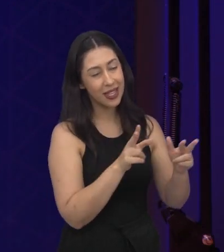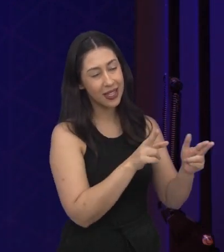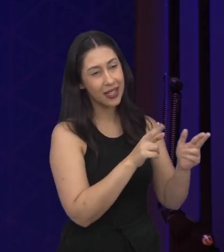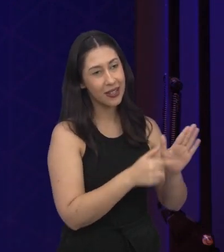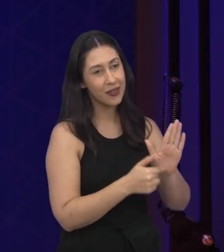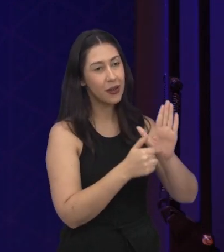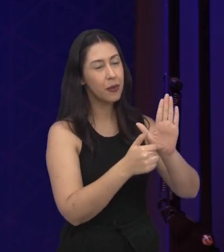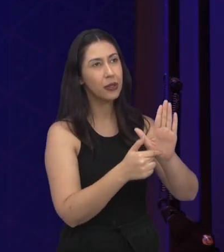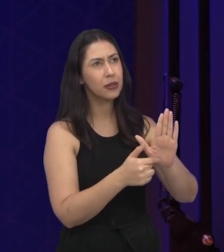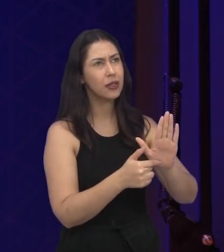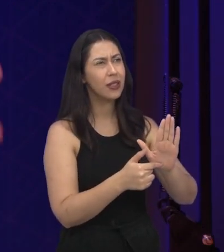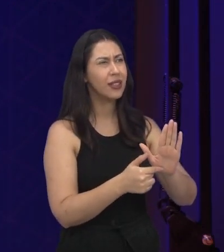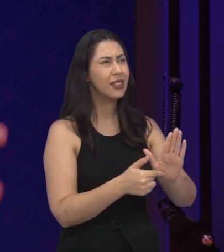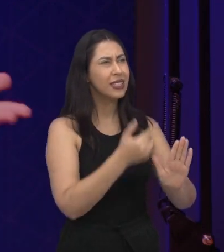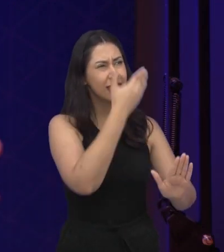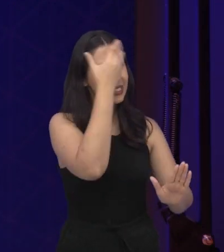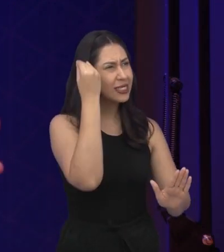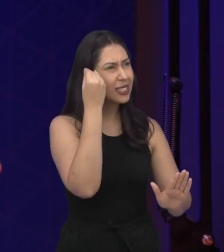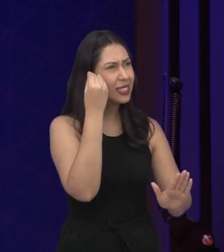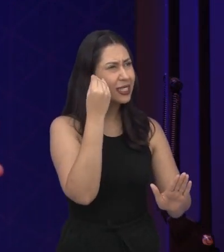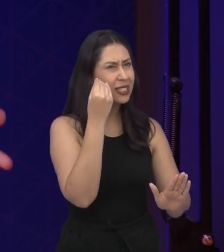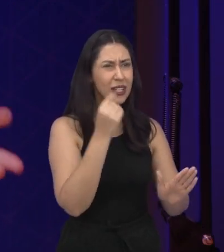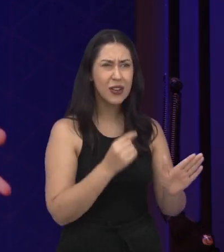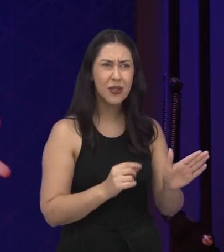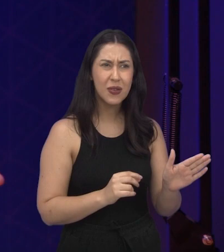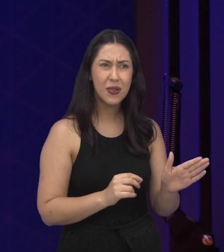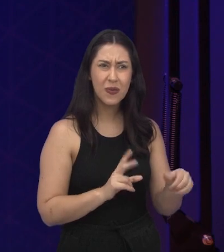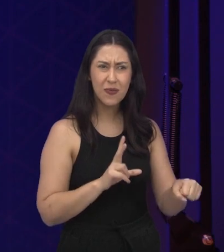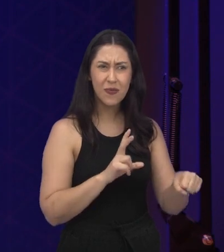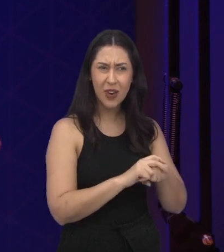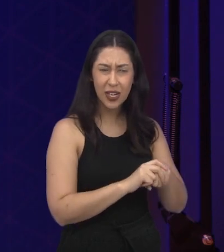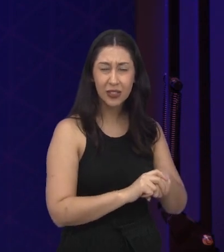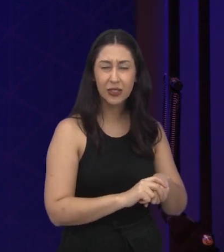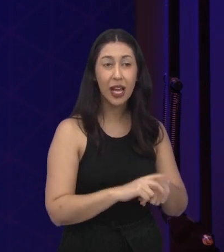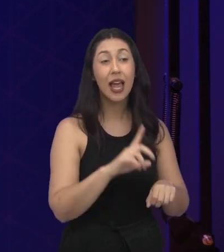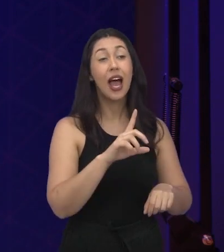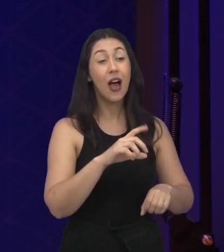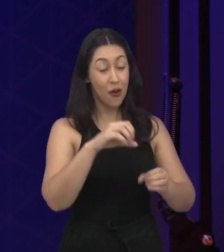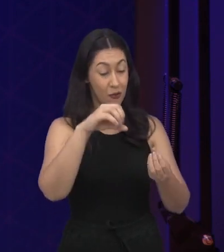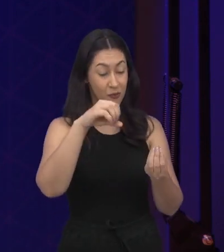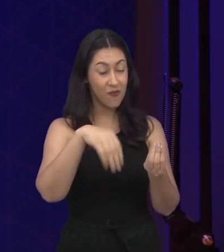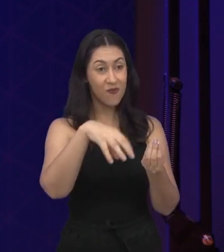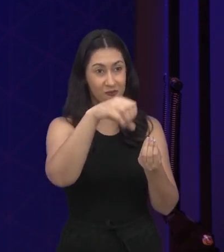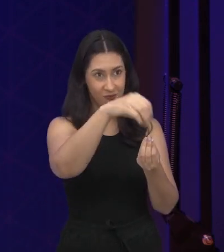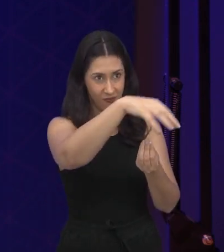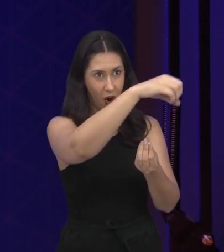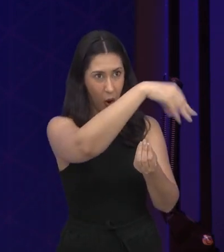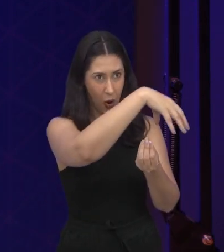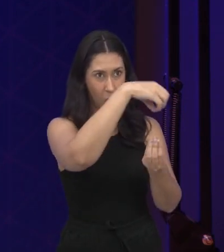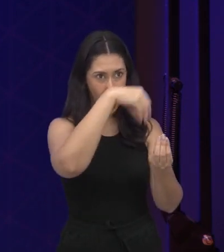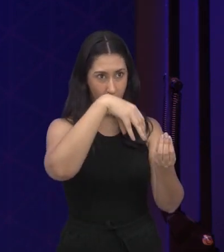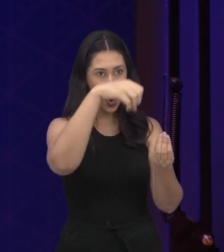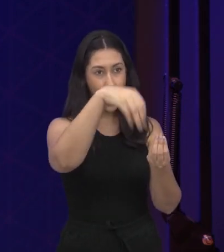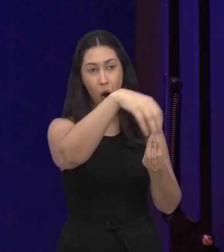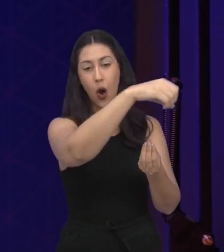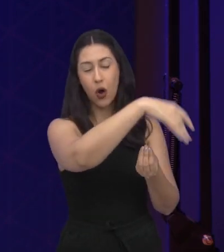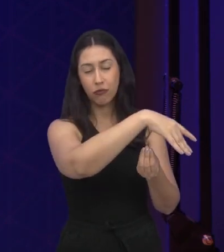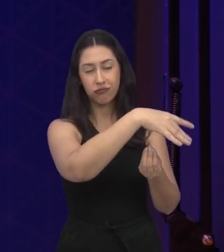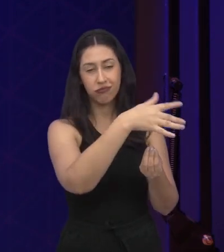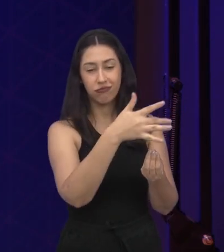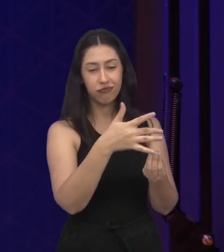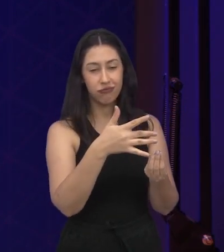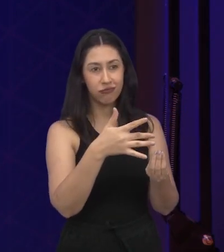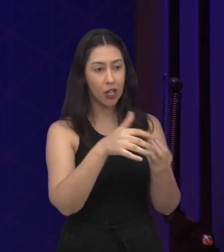série. Então tem, eu não lembro se é um vírus, um fungo. A gente tem um fungo que, assim, ele não